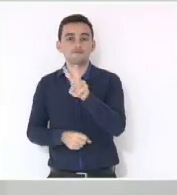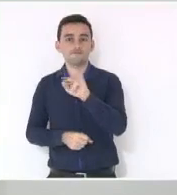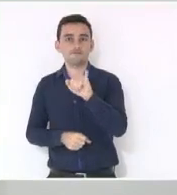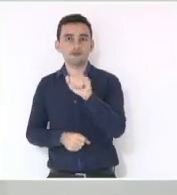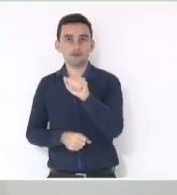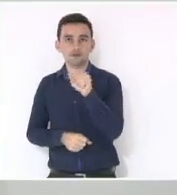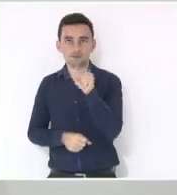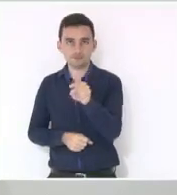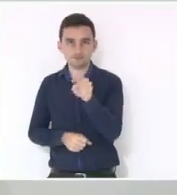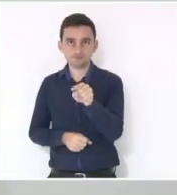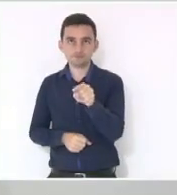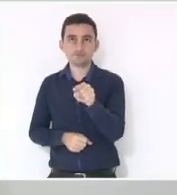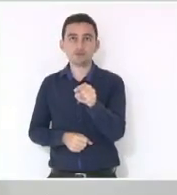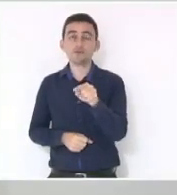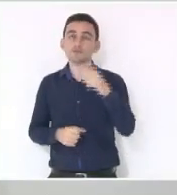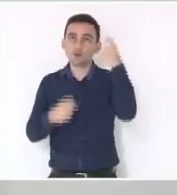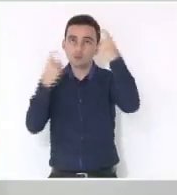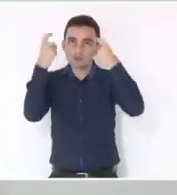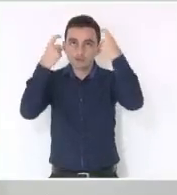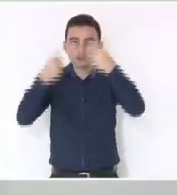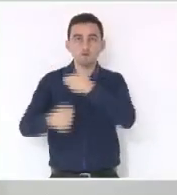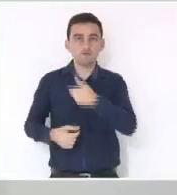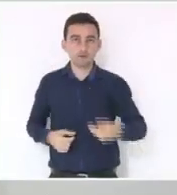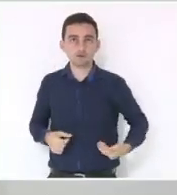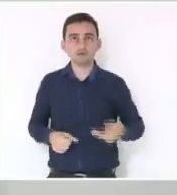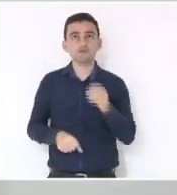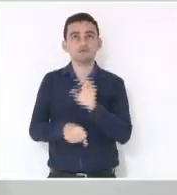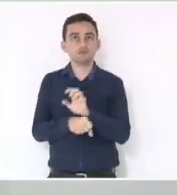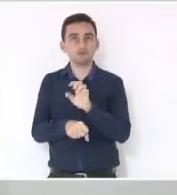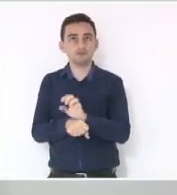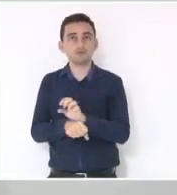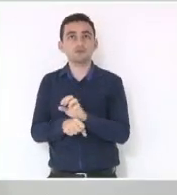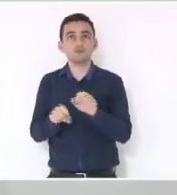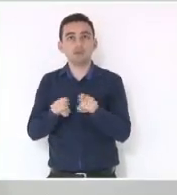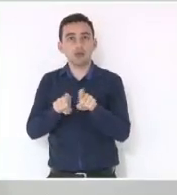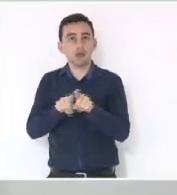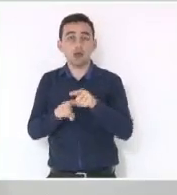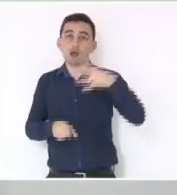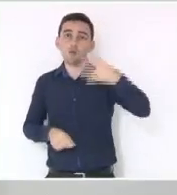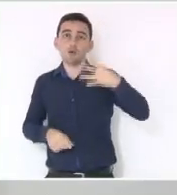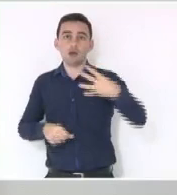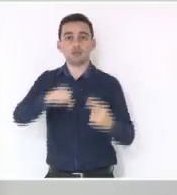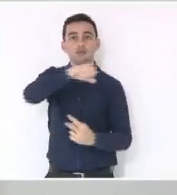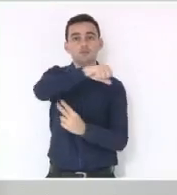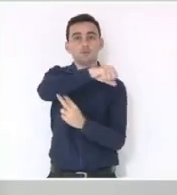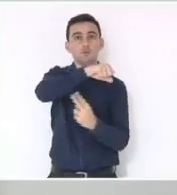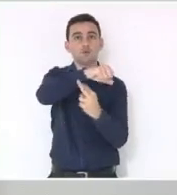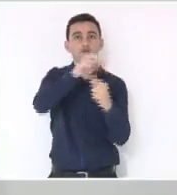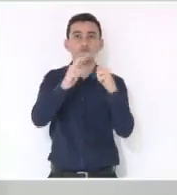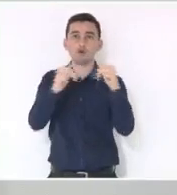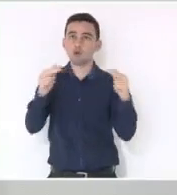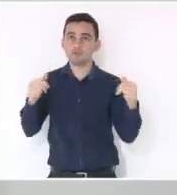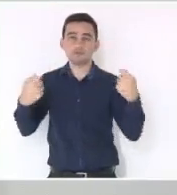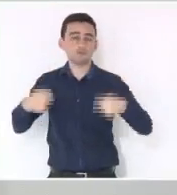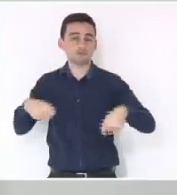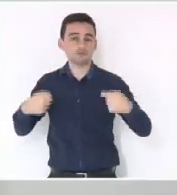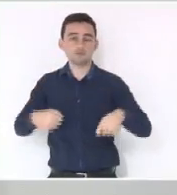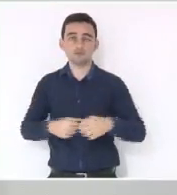uma preocupação do governo do Estado com a quarta ponte em Florianópolis.